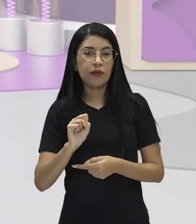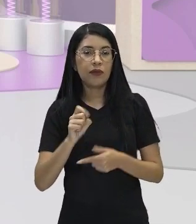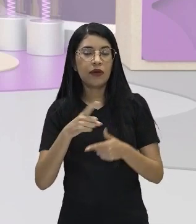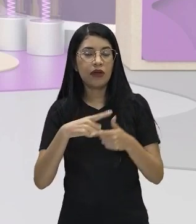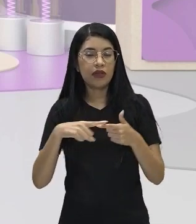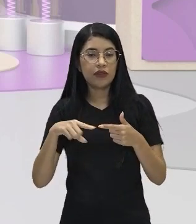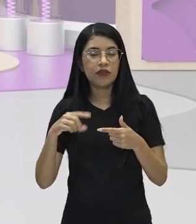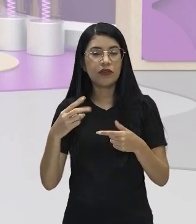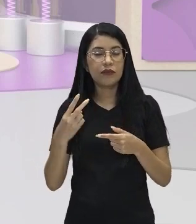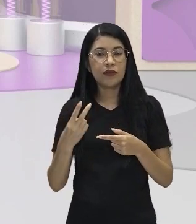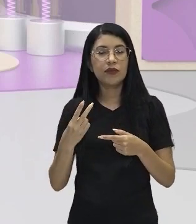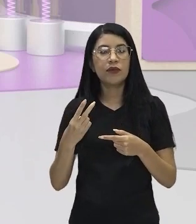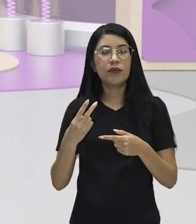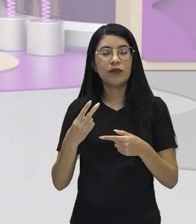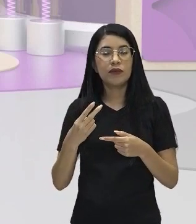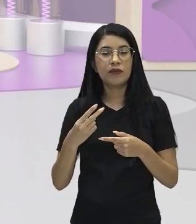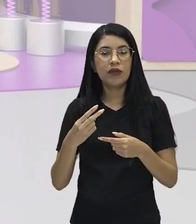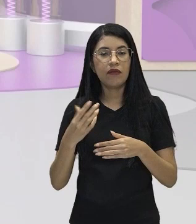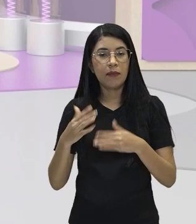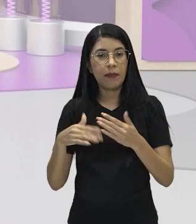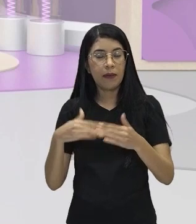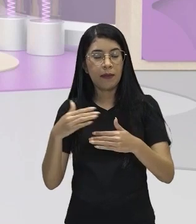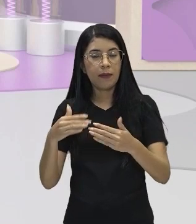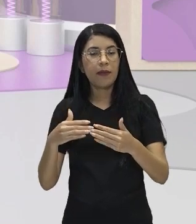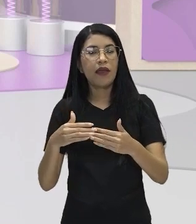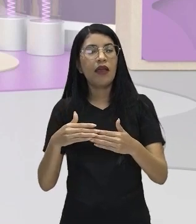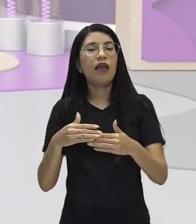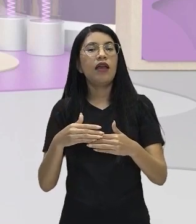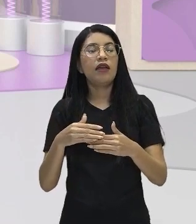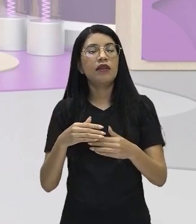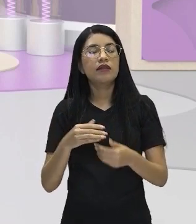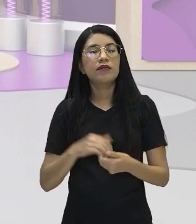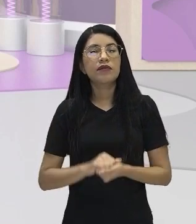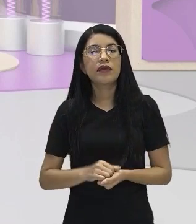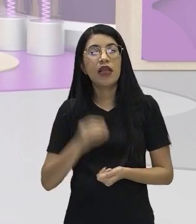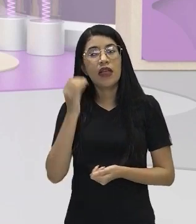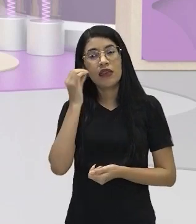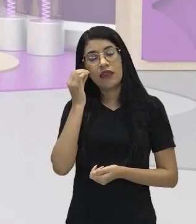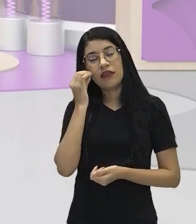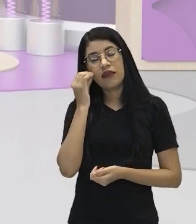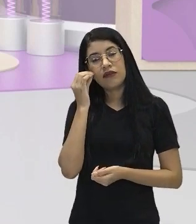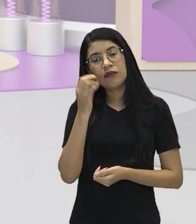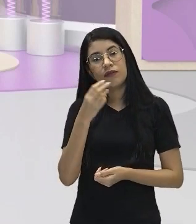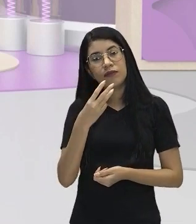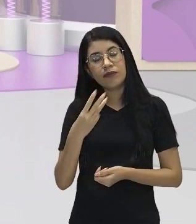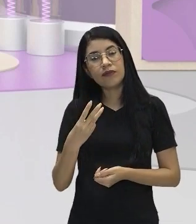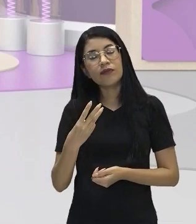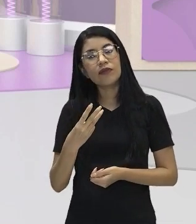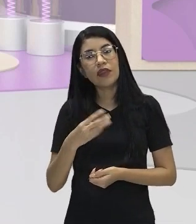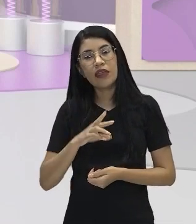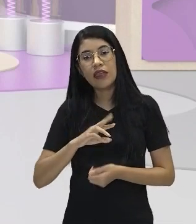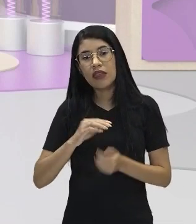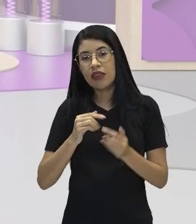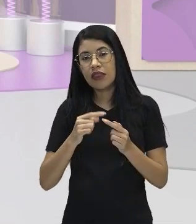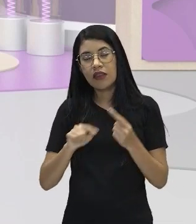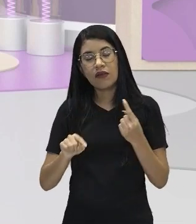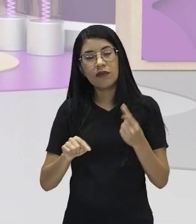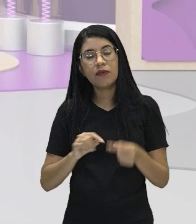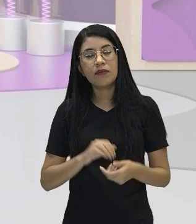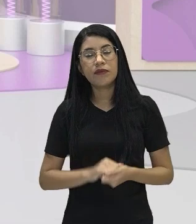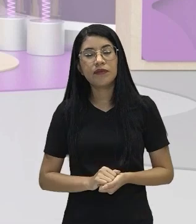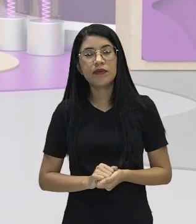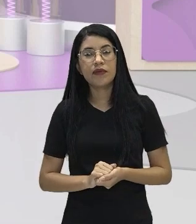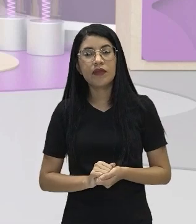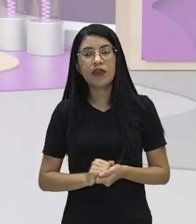sendo par, então fomos para o critério procurar se não era por 3, ele não era. Fomos procurar se ele não era